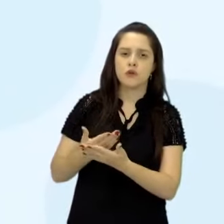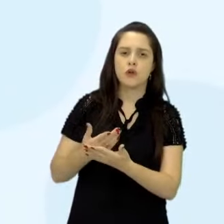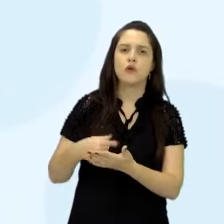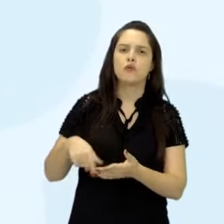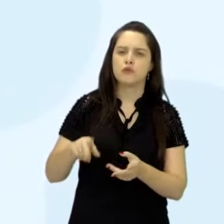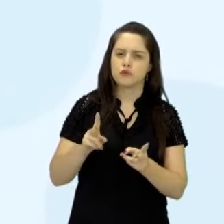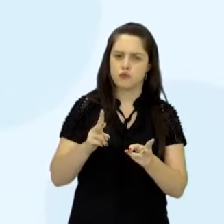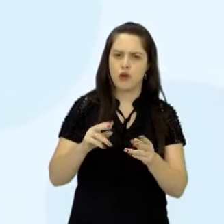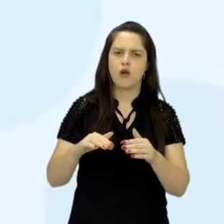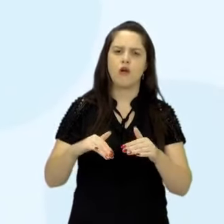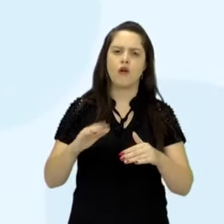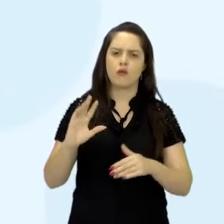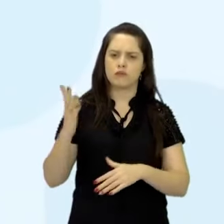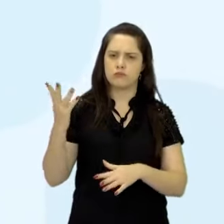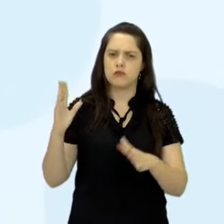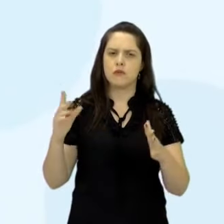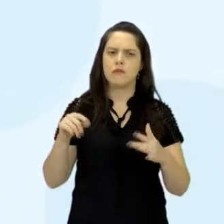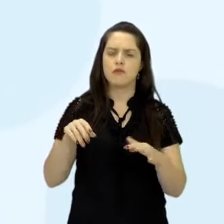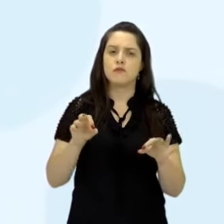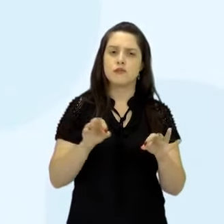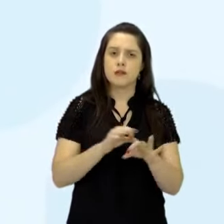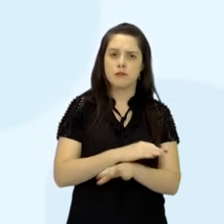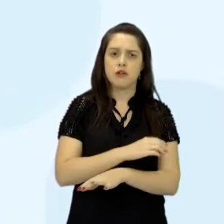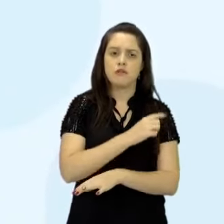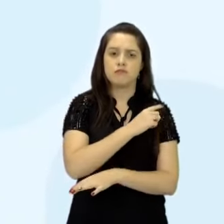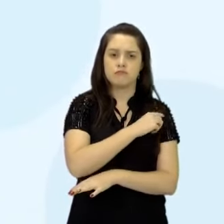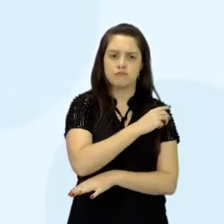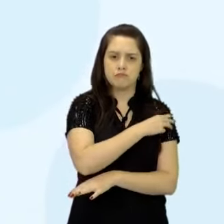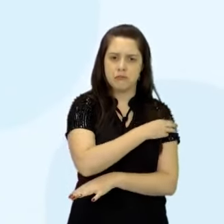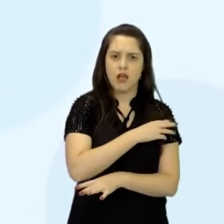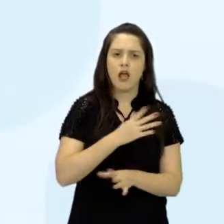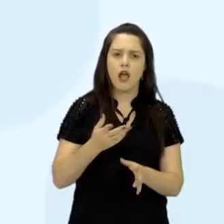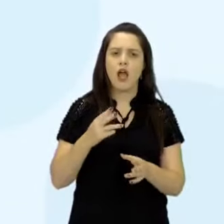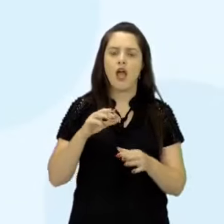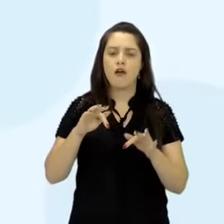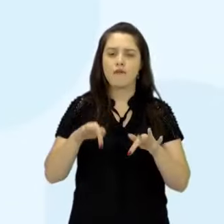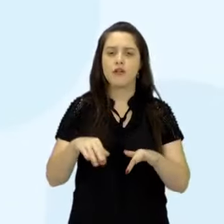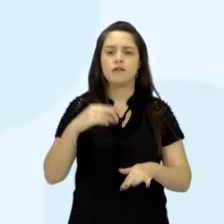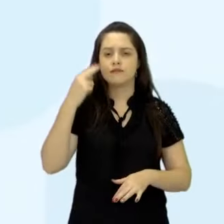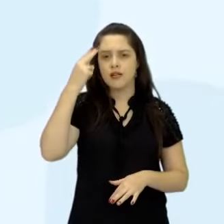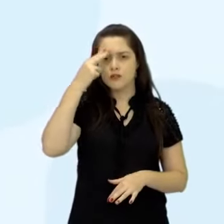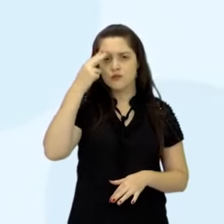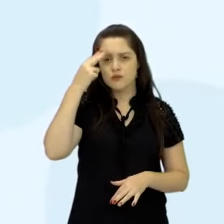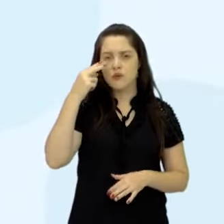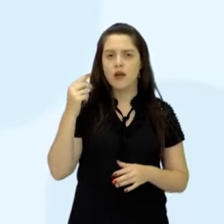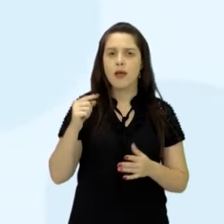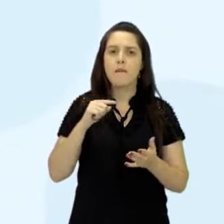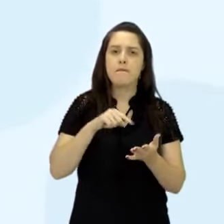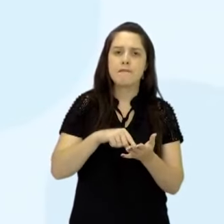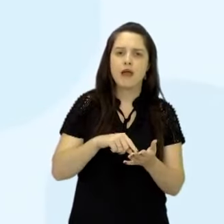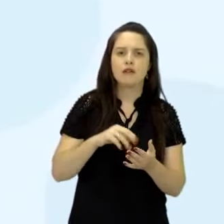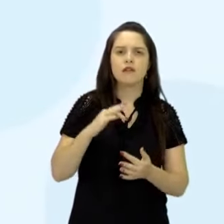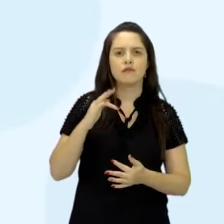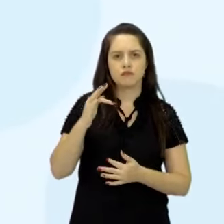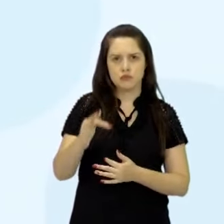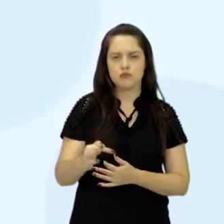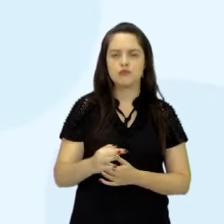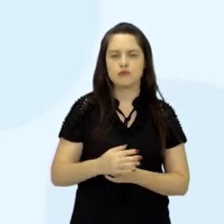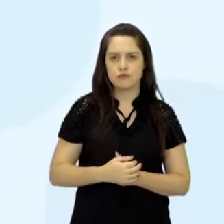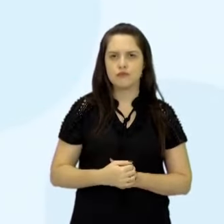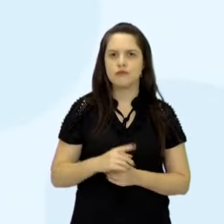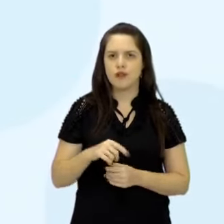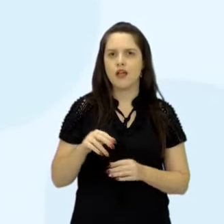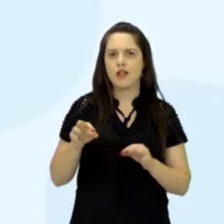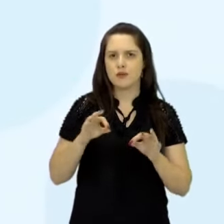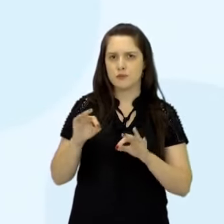você termina o ensino médio. Afinal, trata-se de sonhos, das metas e do futuro. Então, é um projeto de vida, né, gente? Exatamente, não é para um projeto